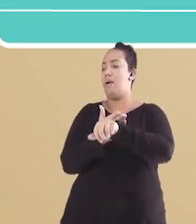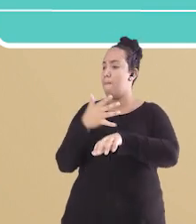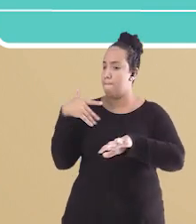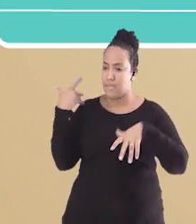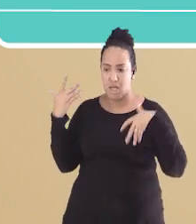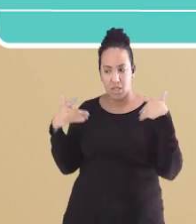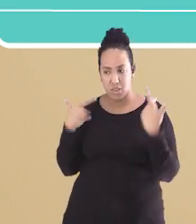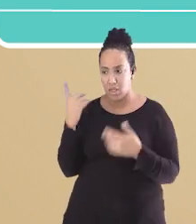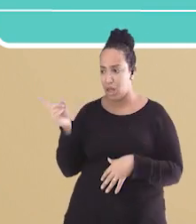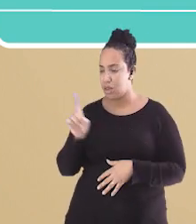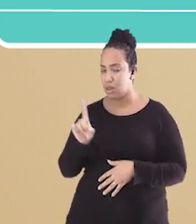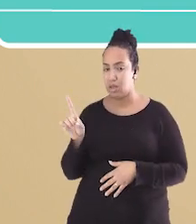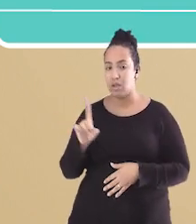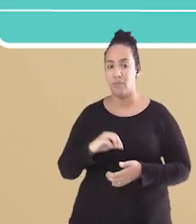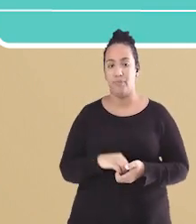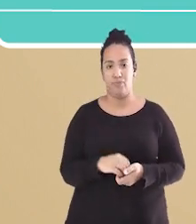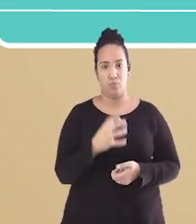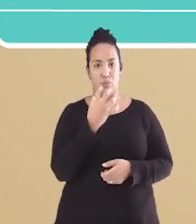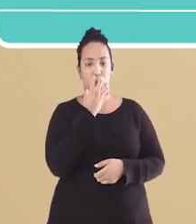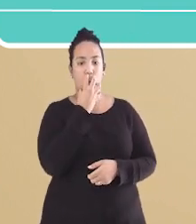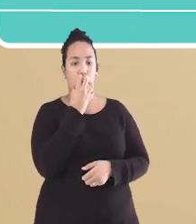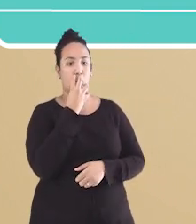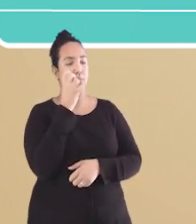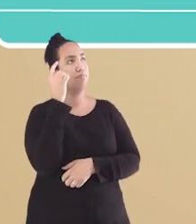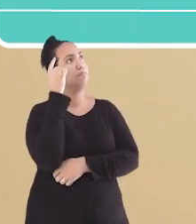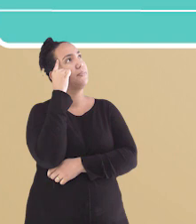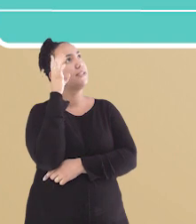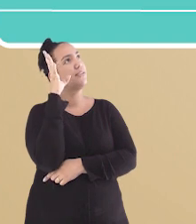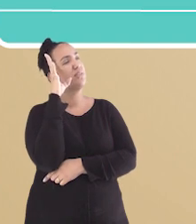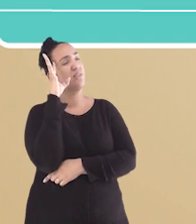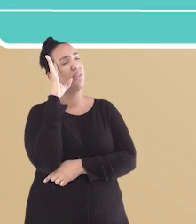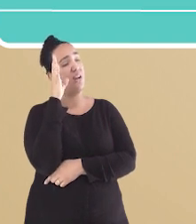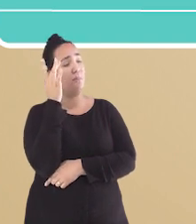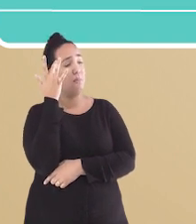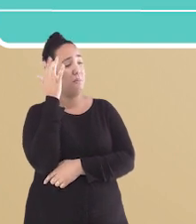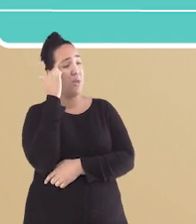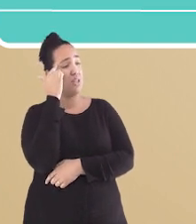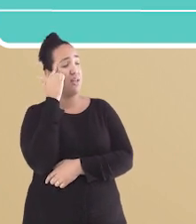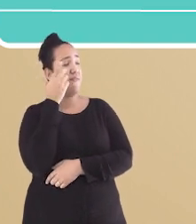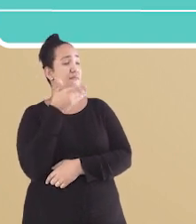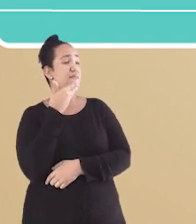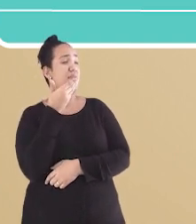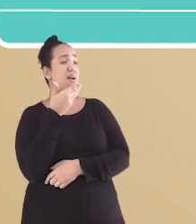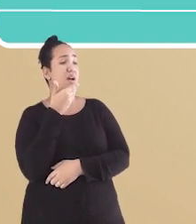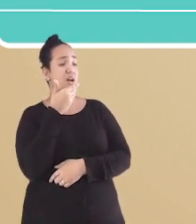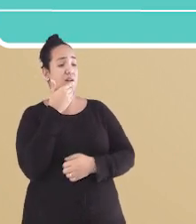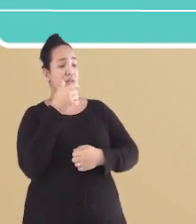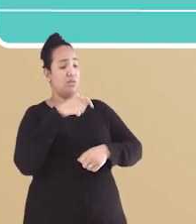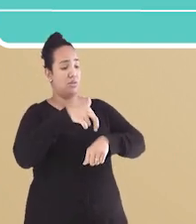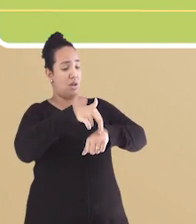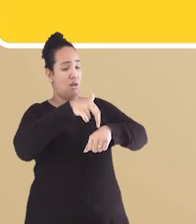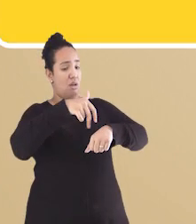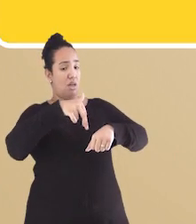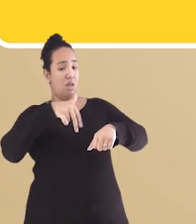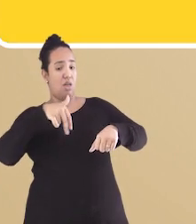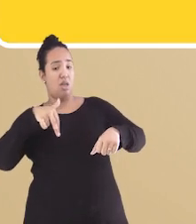para passear. Floquinho pensa. Ele pensa que é fácil andar de ré.